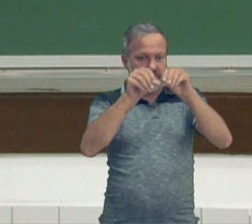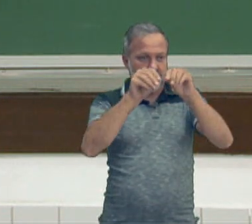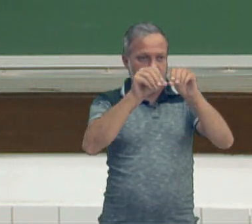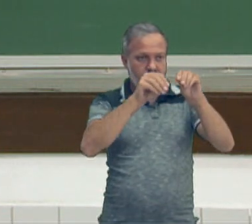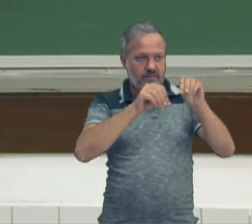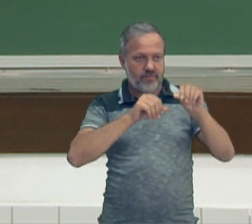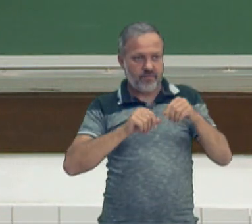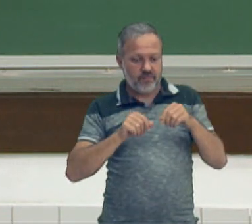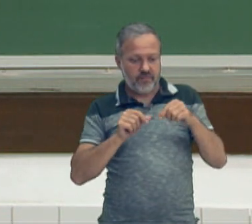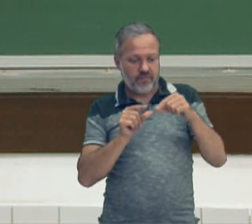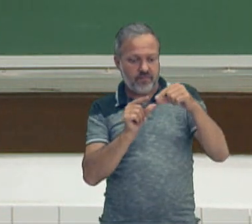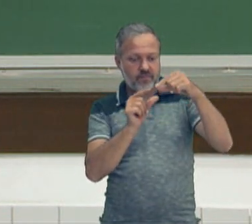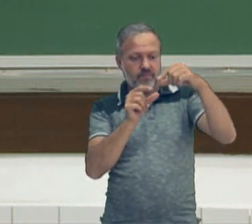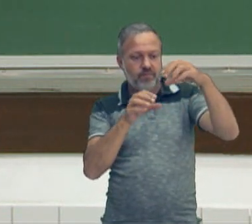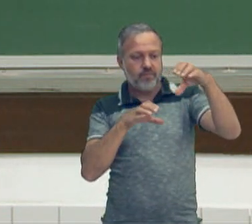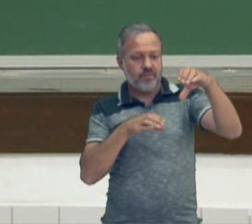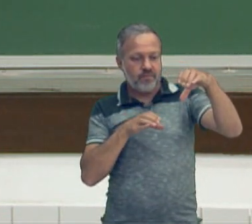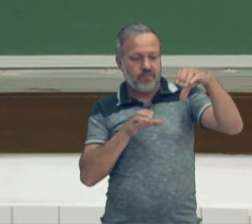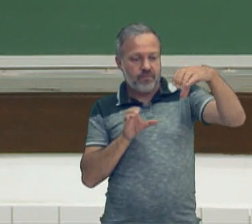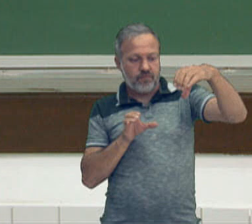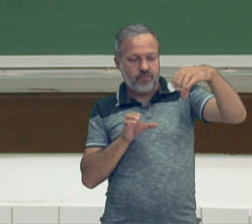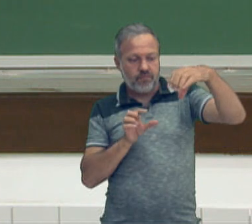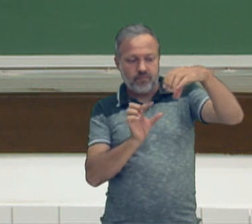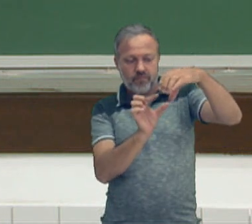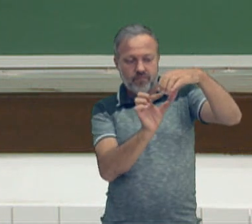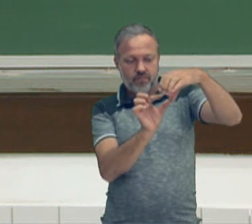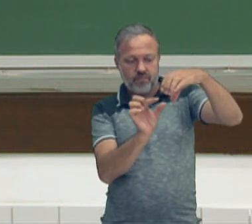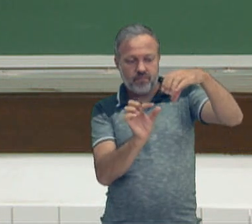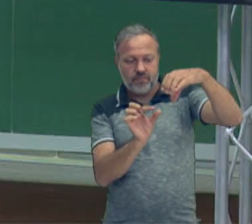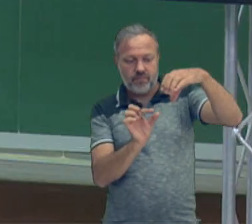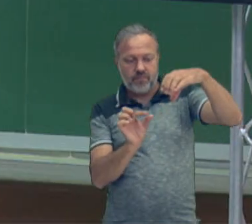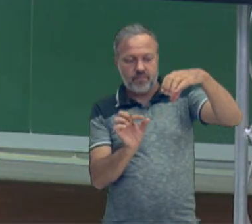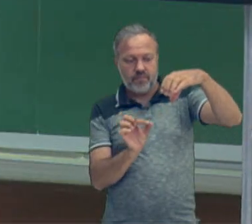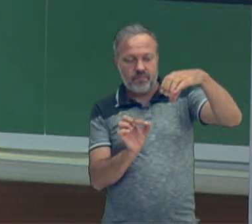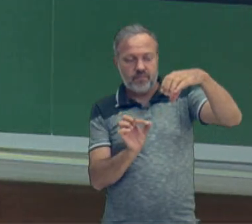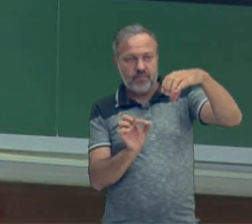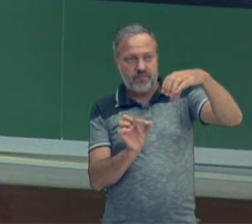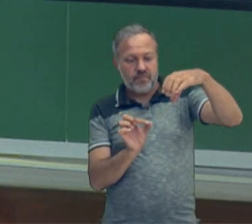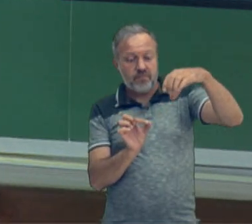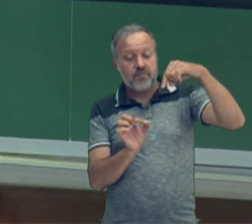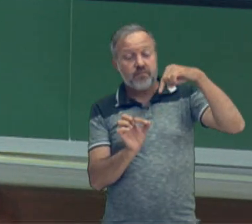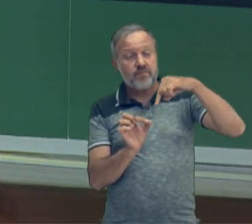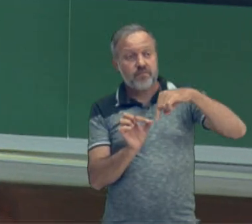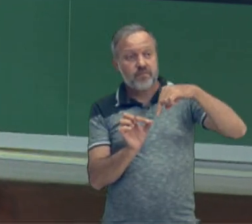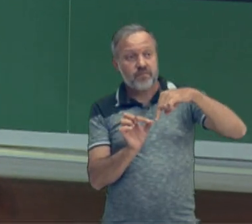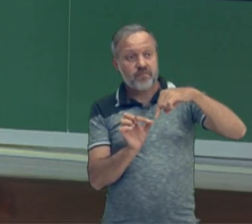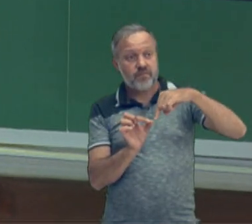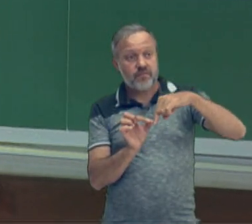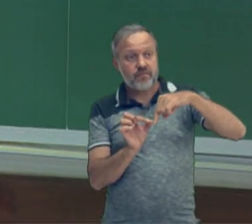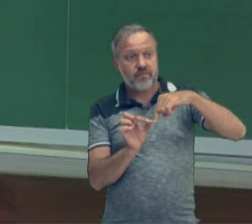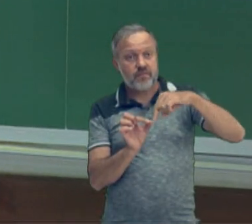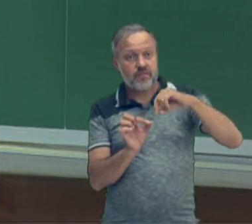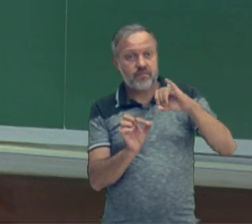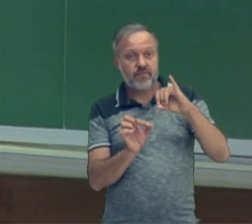unidos por um estreitamento de terra. Esse estreitamento, nós já vamos ver, chamamos de istmo,